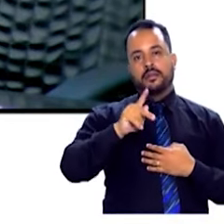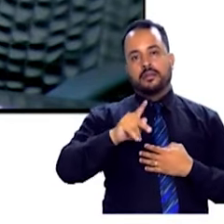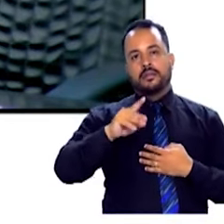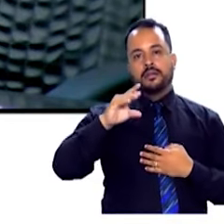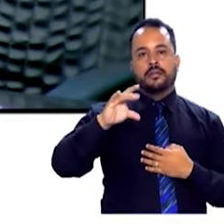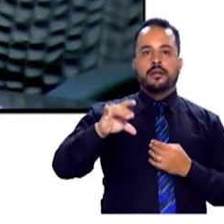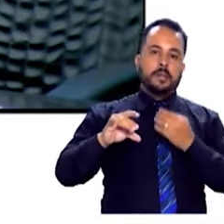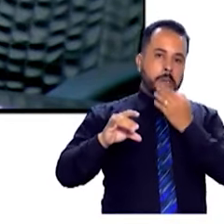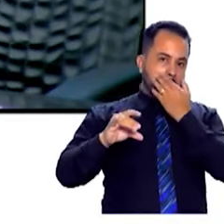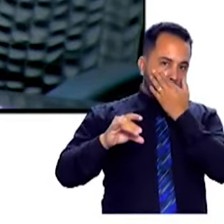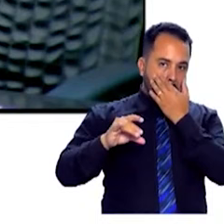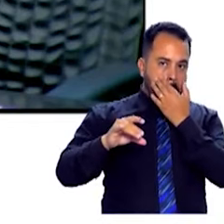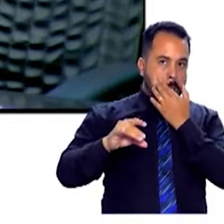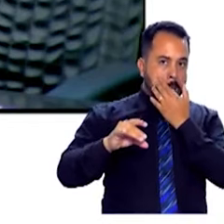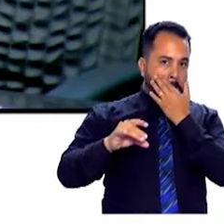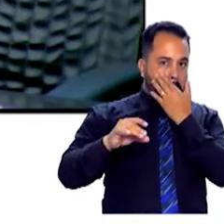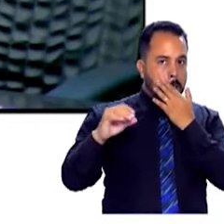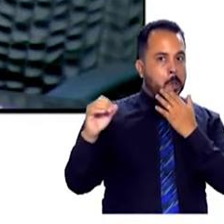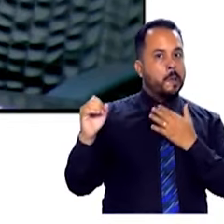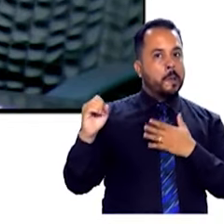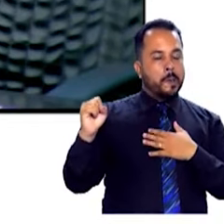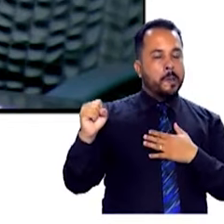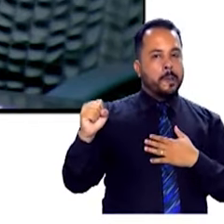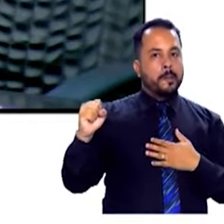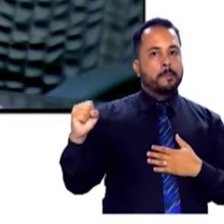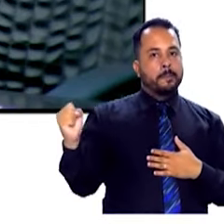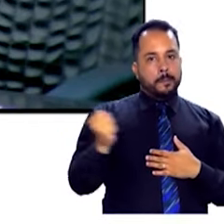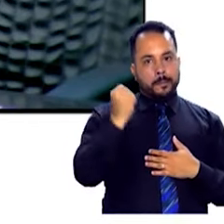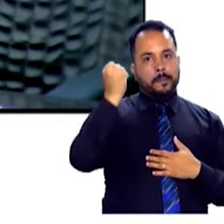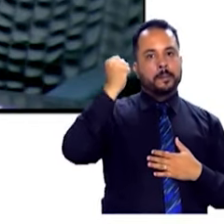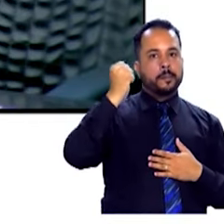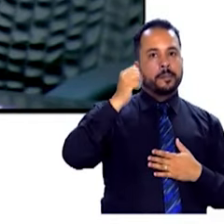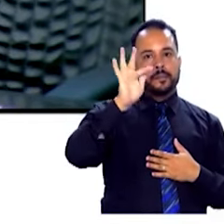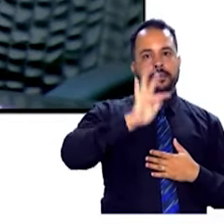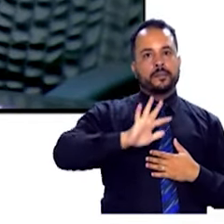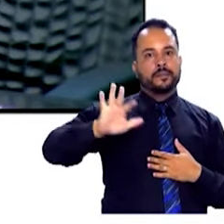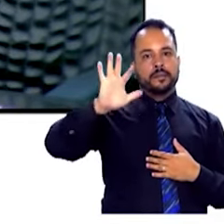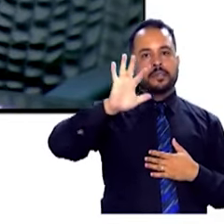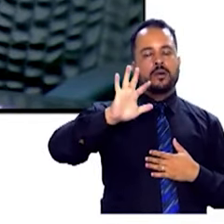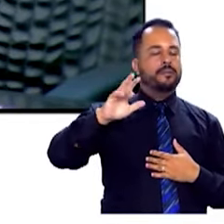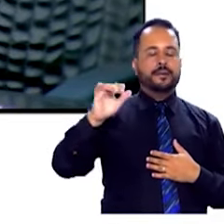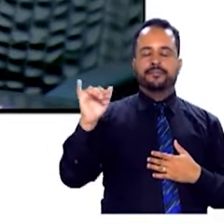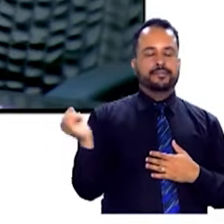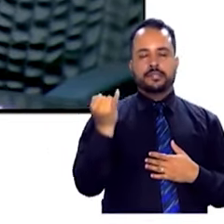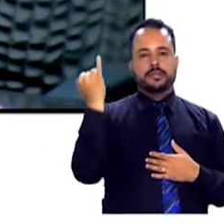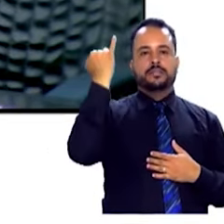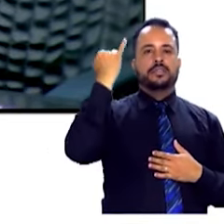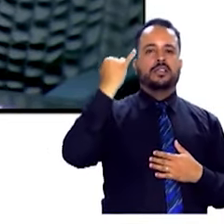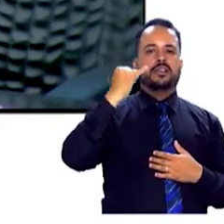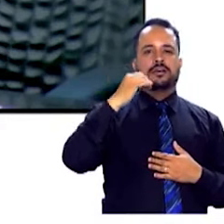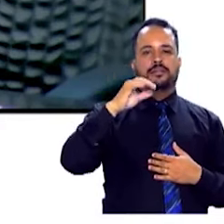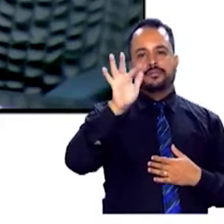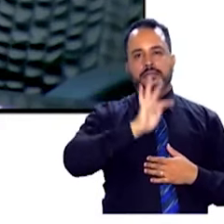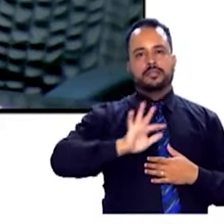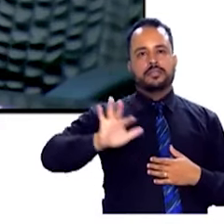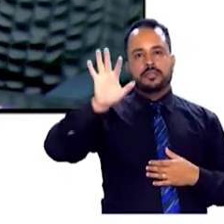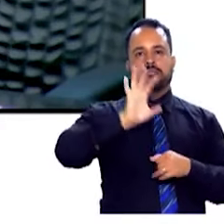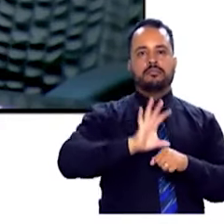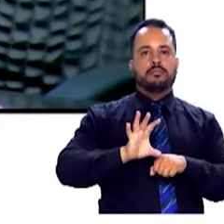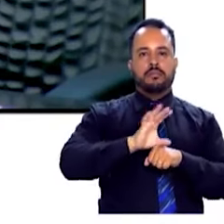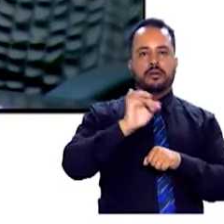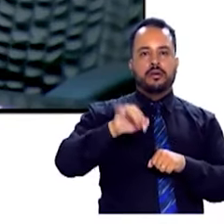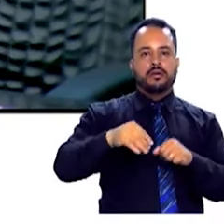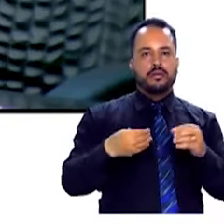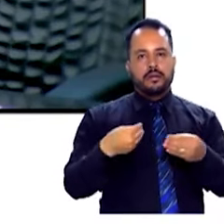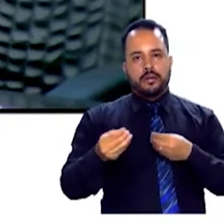eh da relevância da questão Federal presumida pela própria constituição eh isso obviamente vai reduzir a flexibilidade do filtro vai